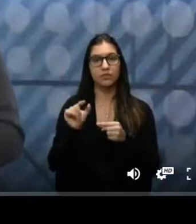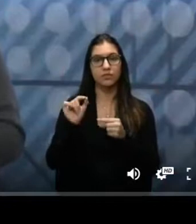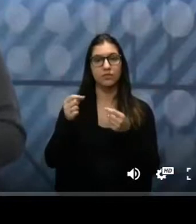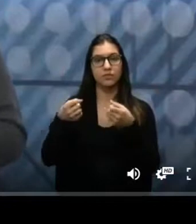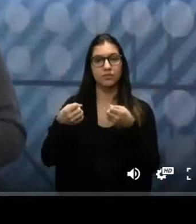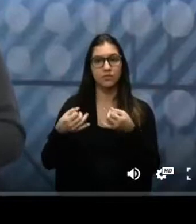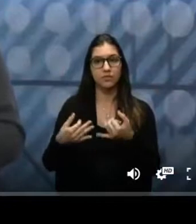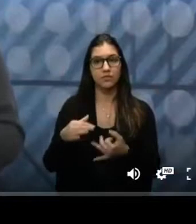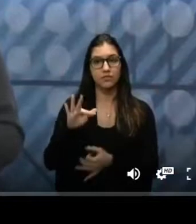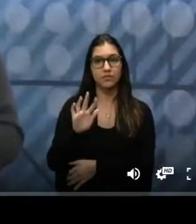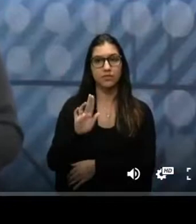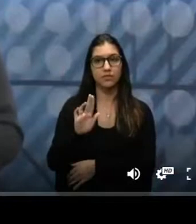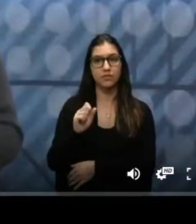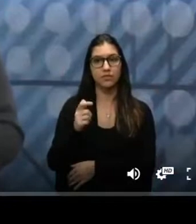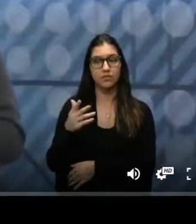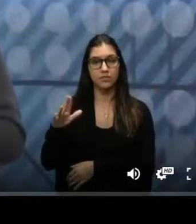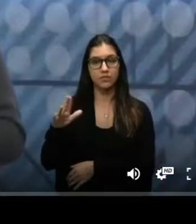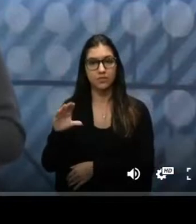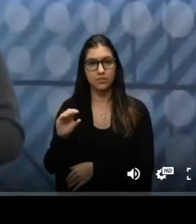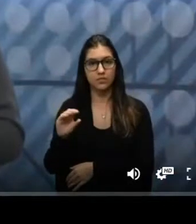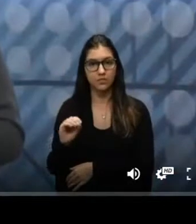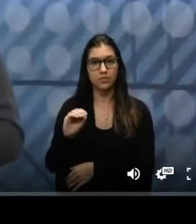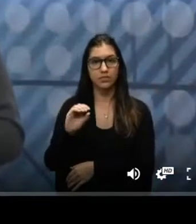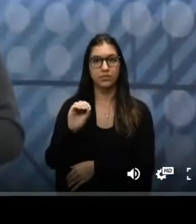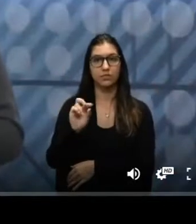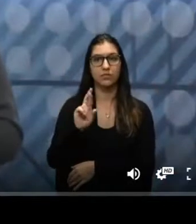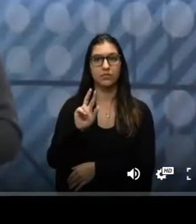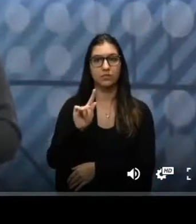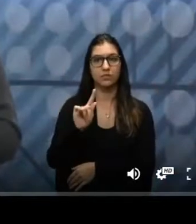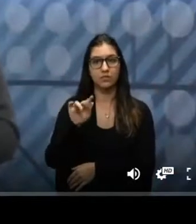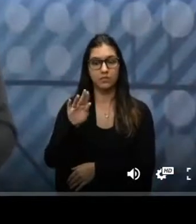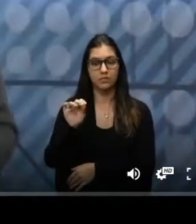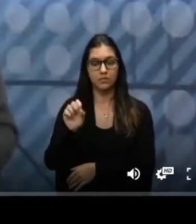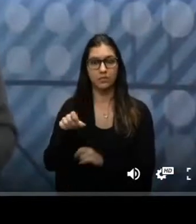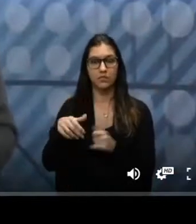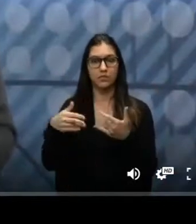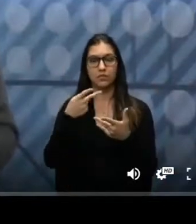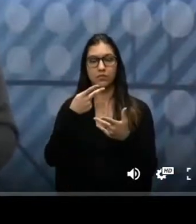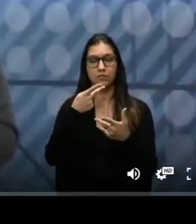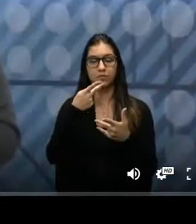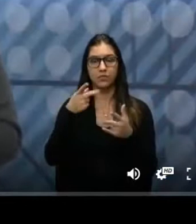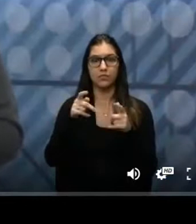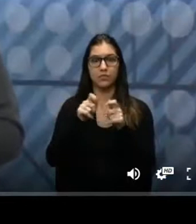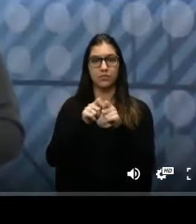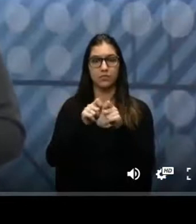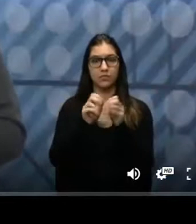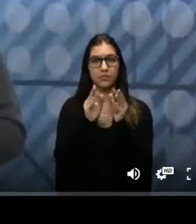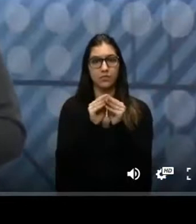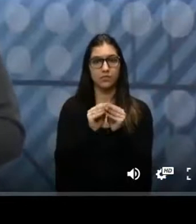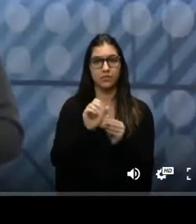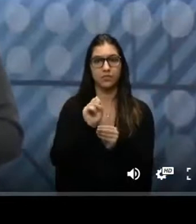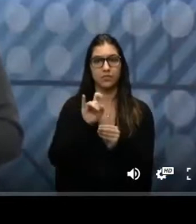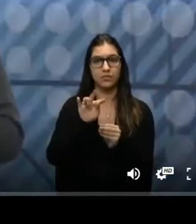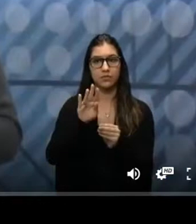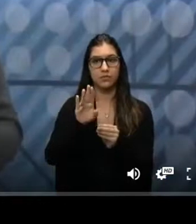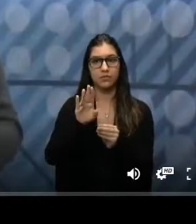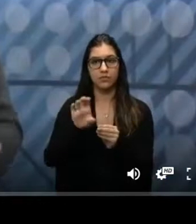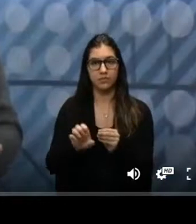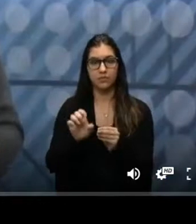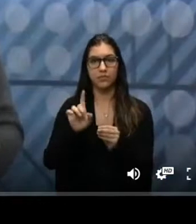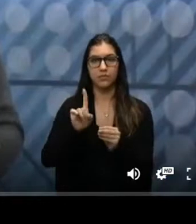ponto de fusão de compostos orgânicos. Então, quando eu trabalho com um processo de síntese orgânica, eu tenho lá